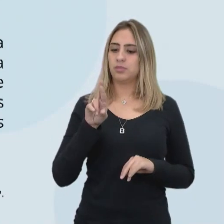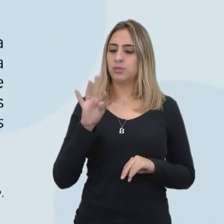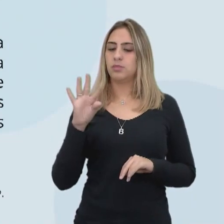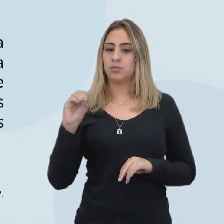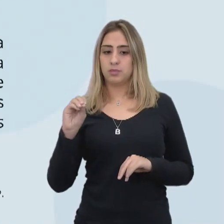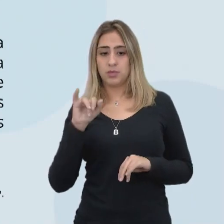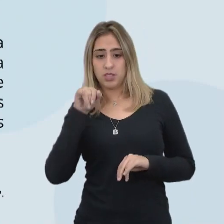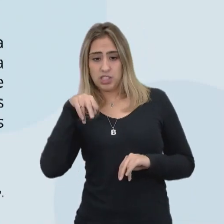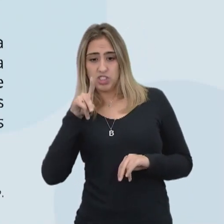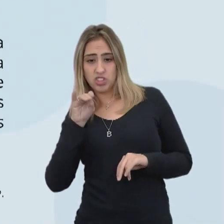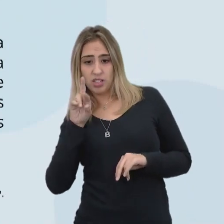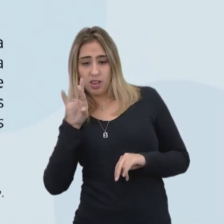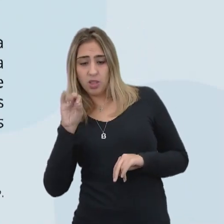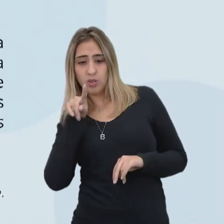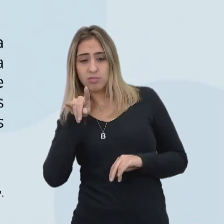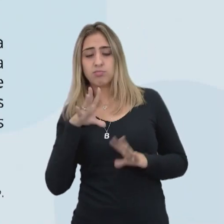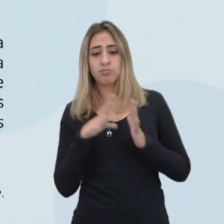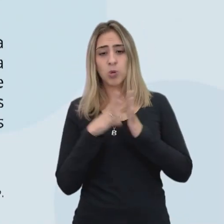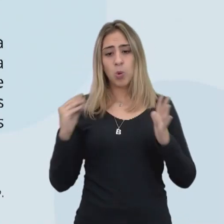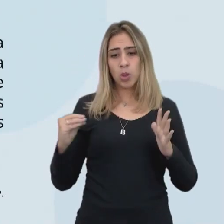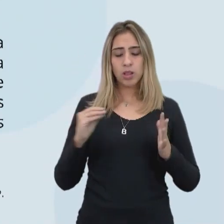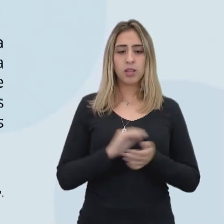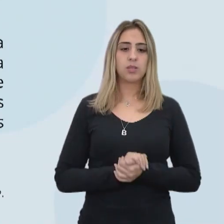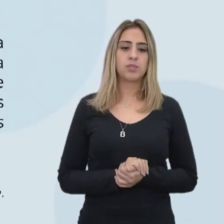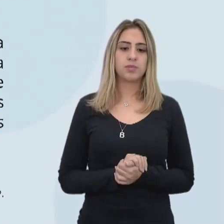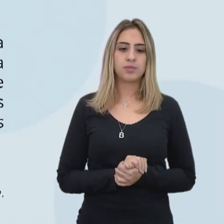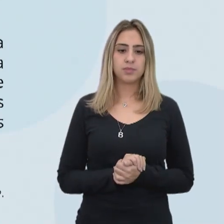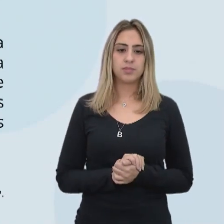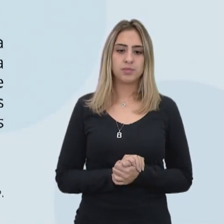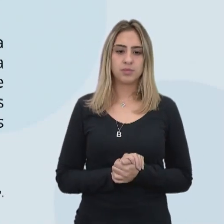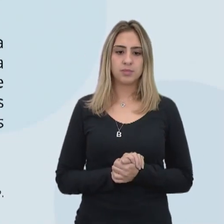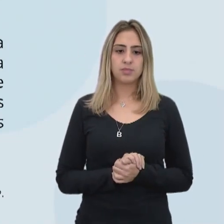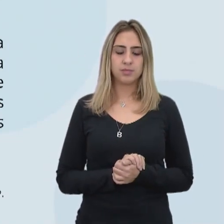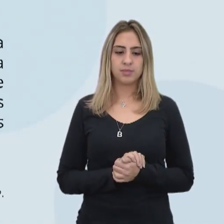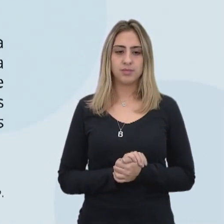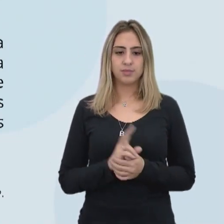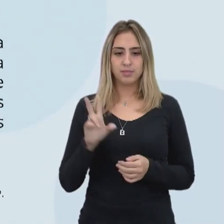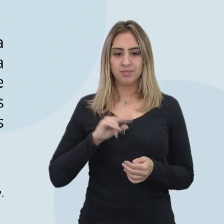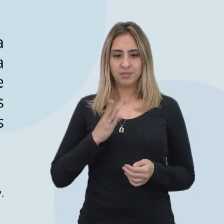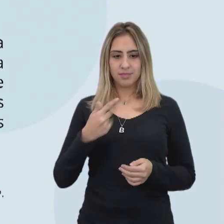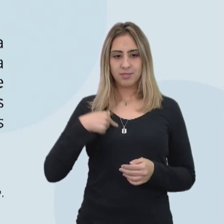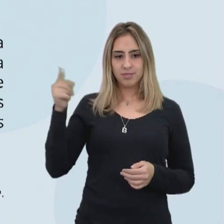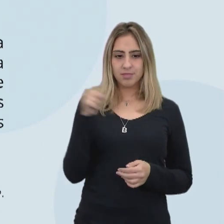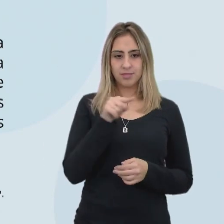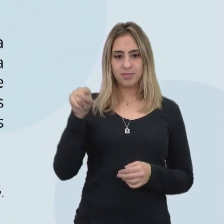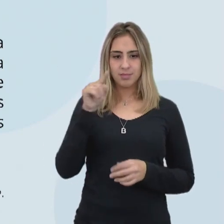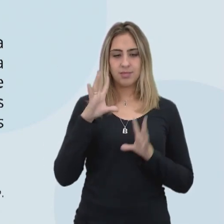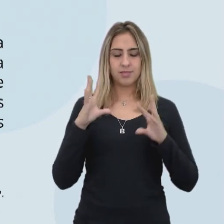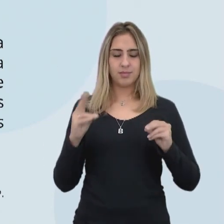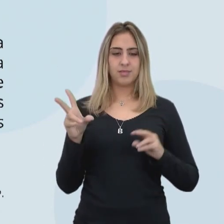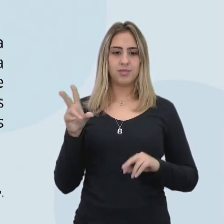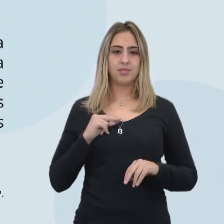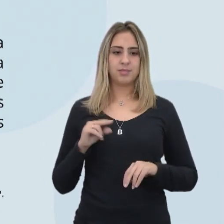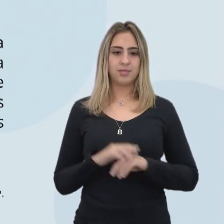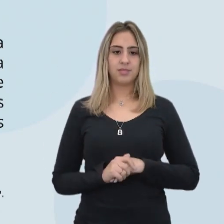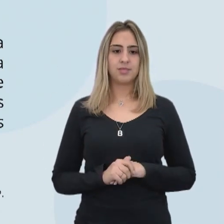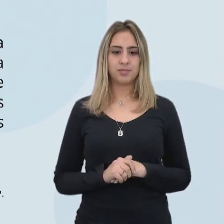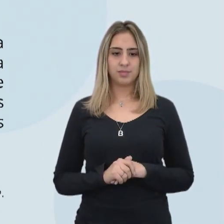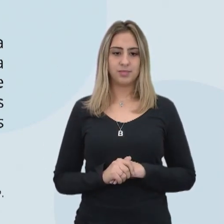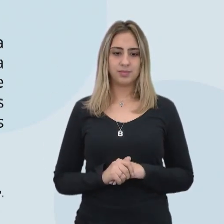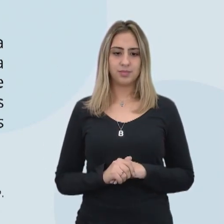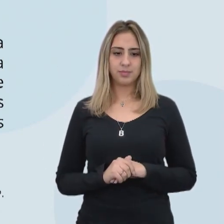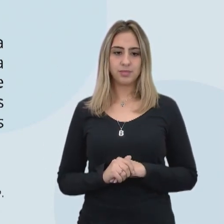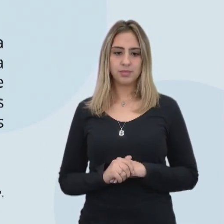O indireto é esse modelo de aculturação... Nossa, gente, eu risquei tudo com as minhas costas. Olha que maravilhoso. Deixa eu apagar aqui para não ficar feio. Então,